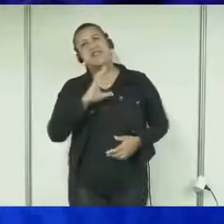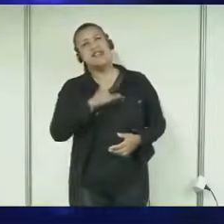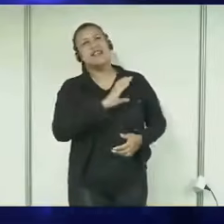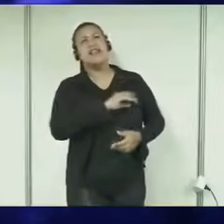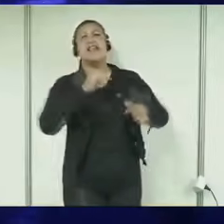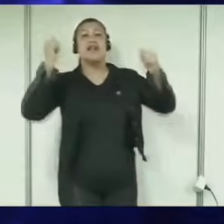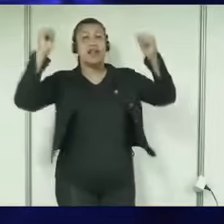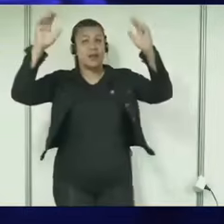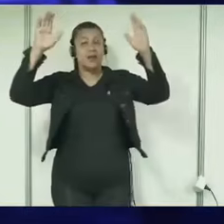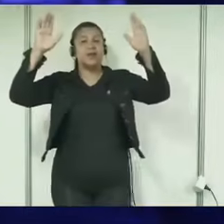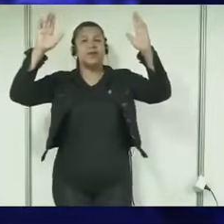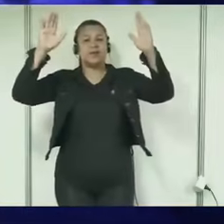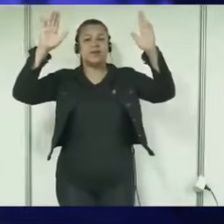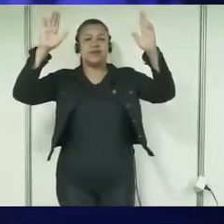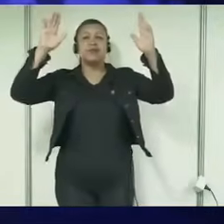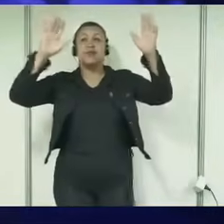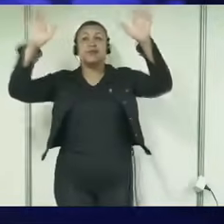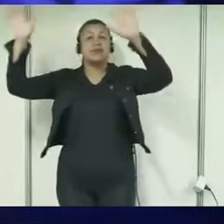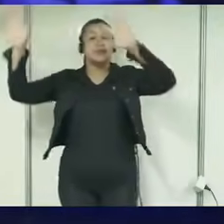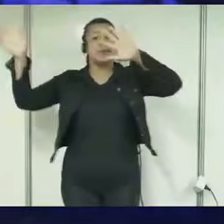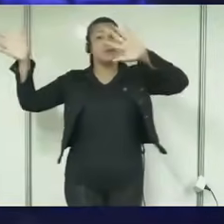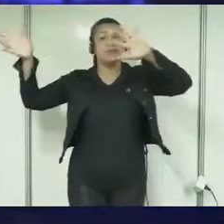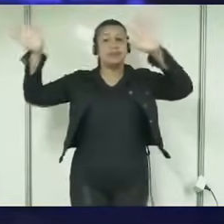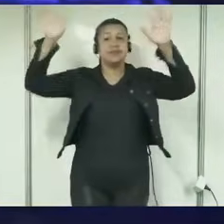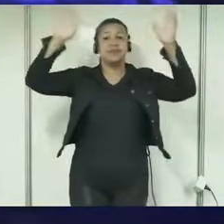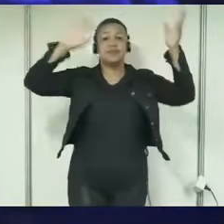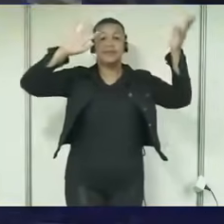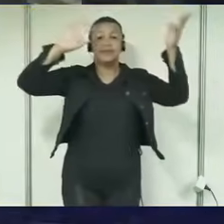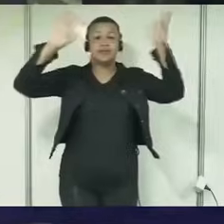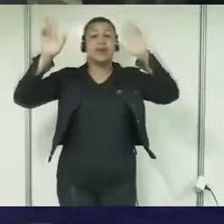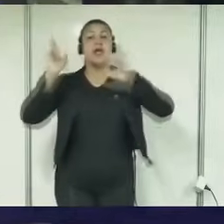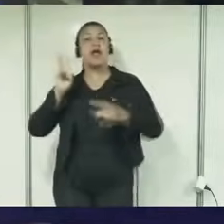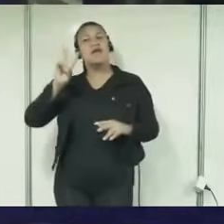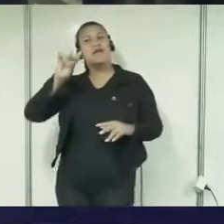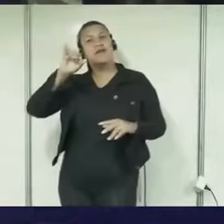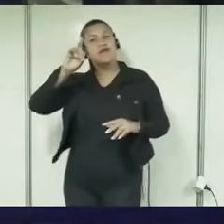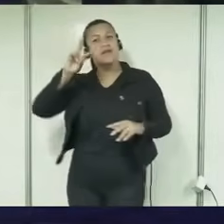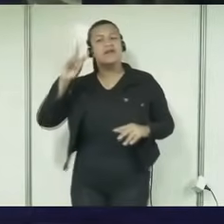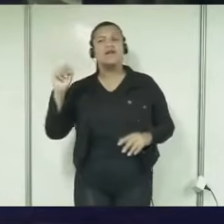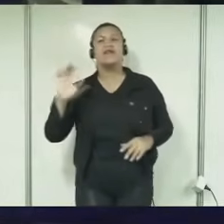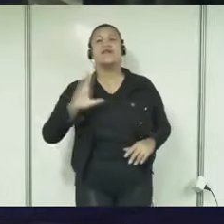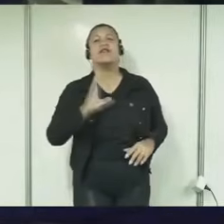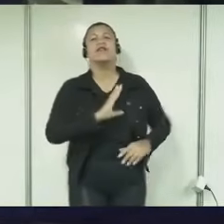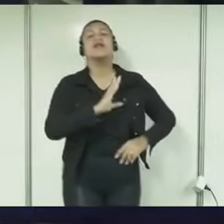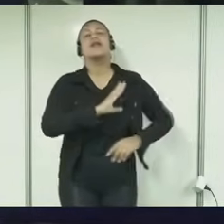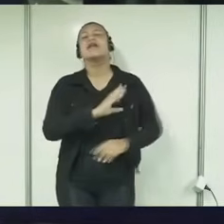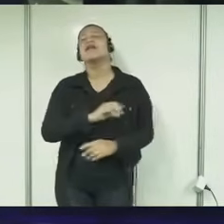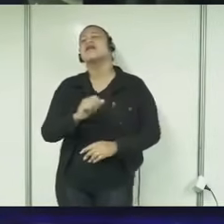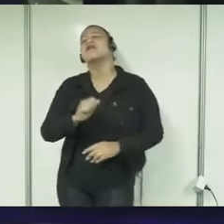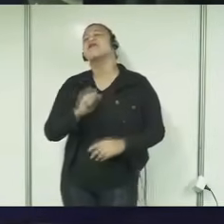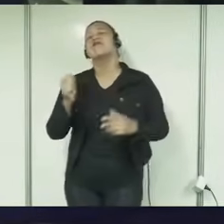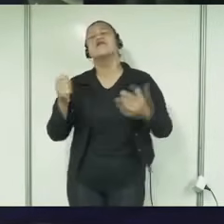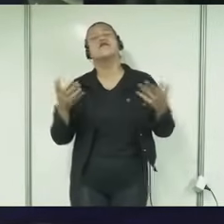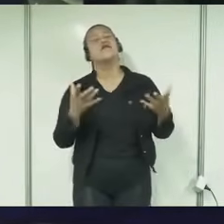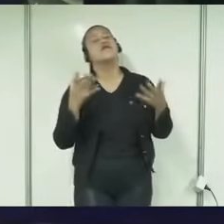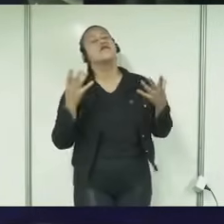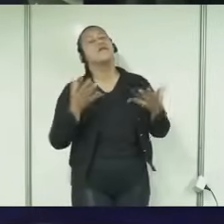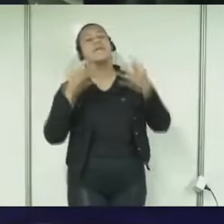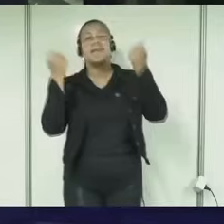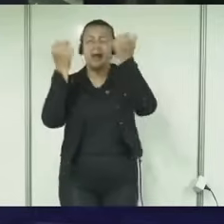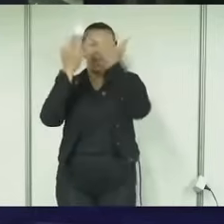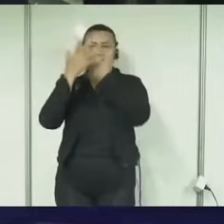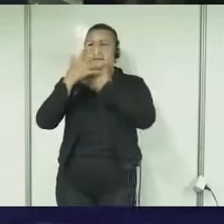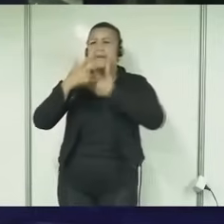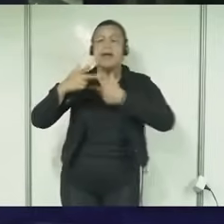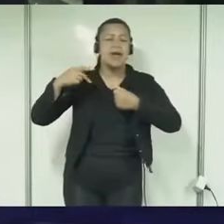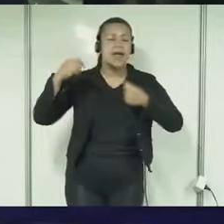mãos. Viva o amor. A maior riqueza está no olhar de quem